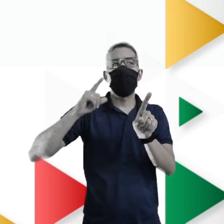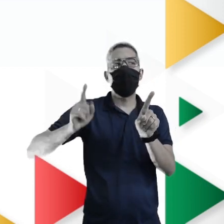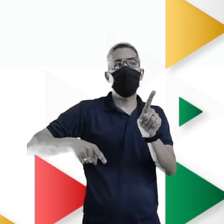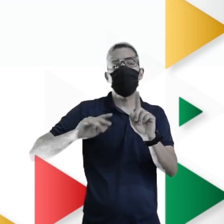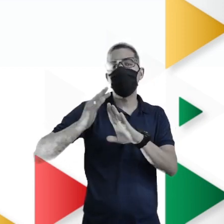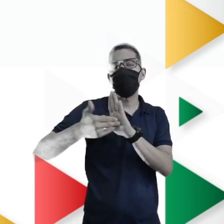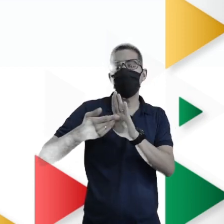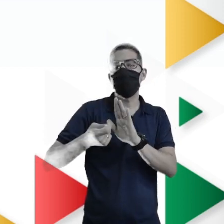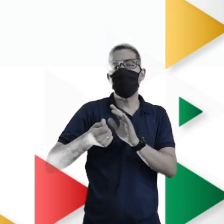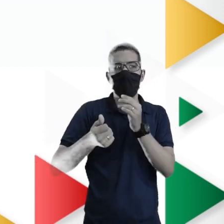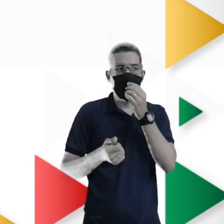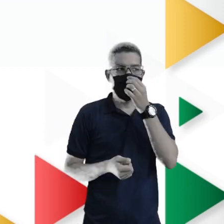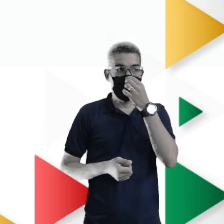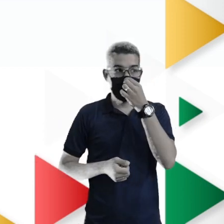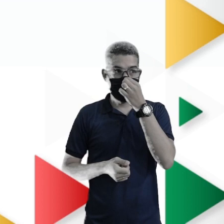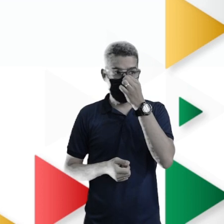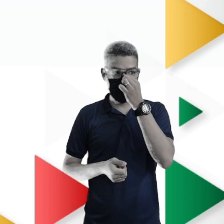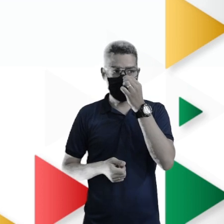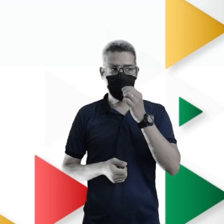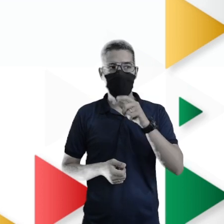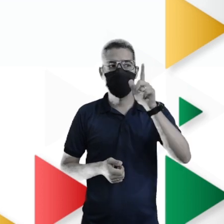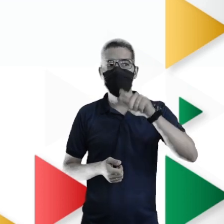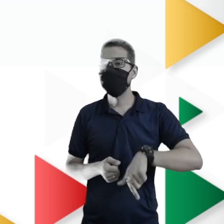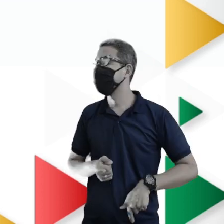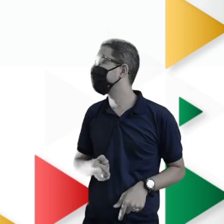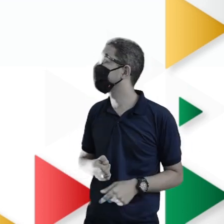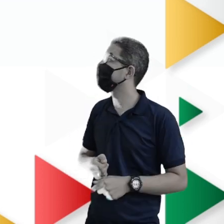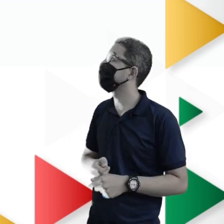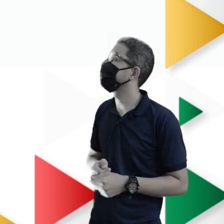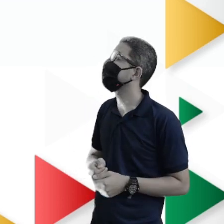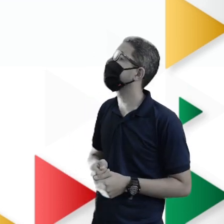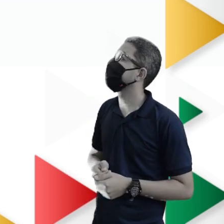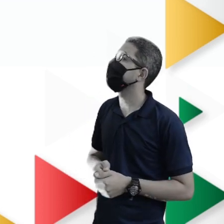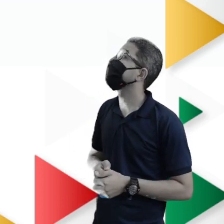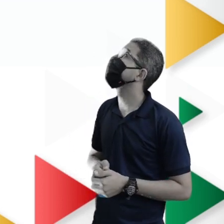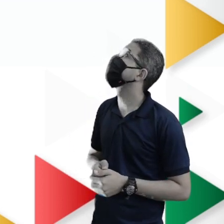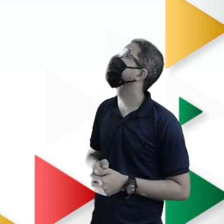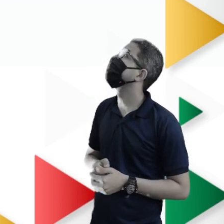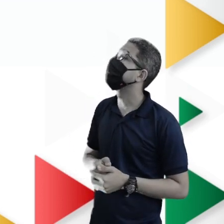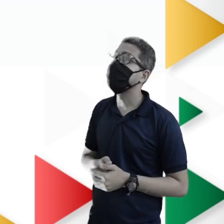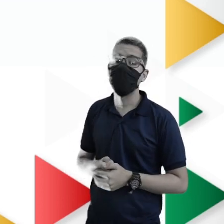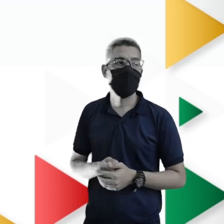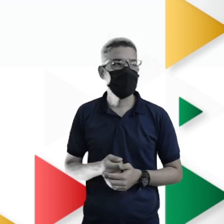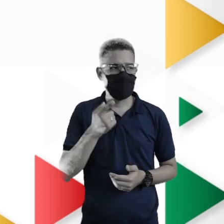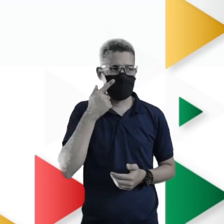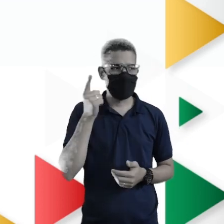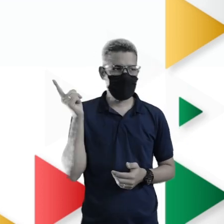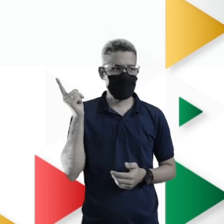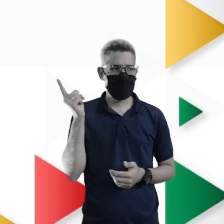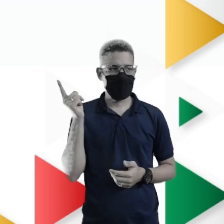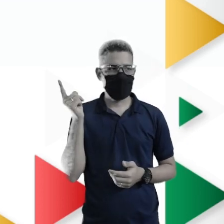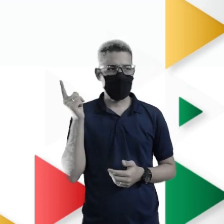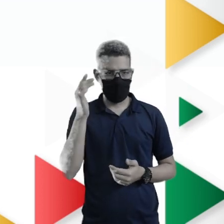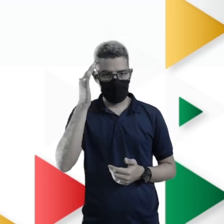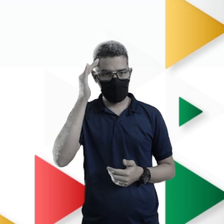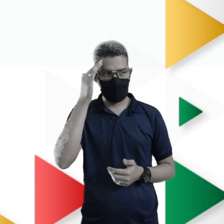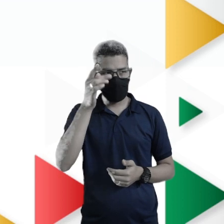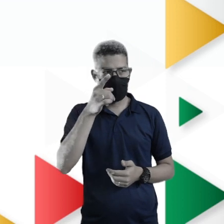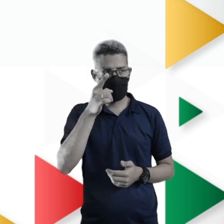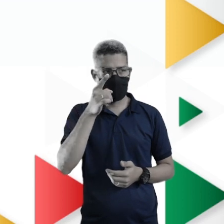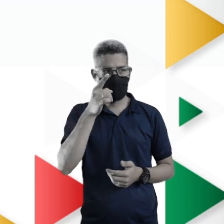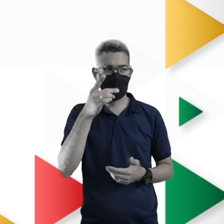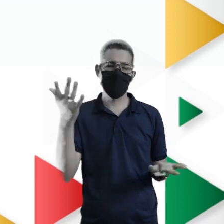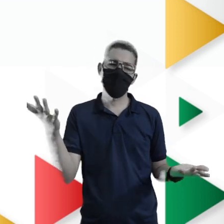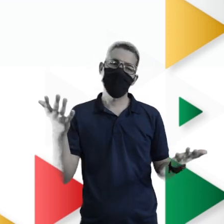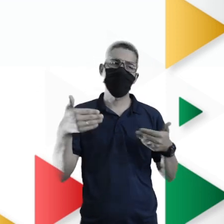dessa metade da circunferência colocado aí para vocês. Ou ir lá em 90 graus, tá bom? Viu aí? Ficou claro? Tá tranquilo? Nosso resumão?